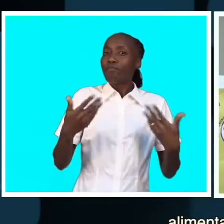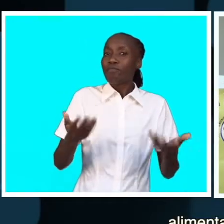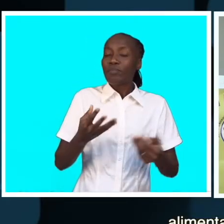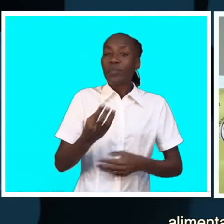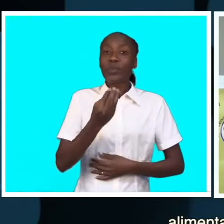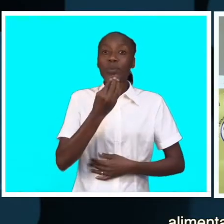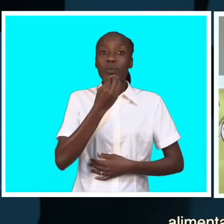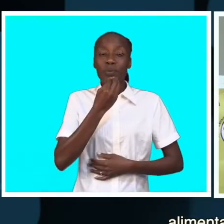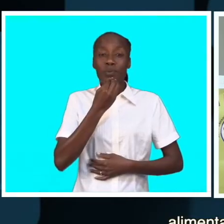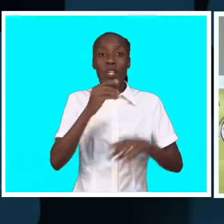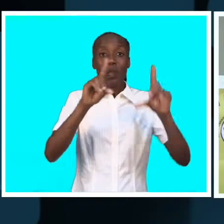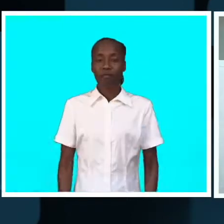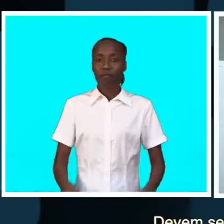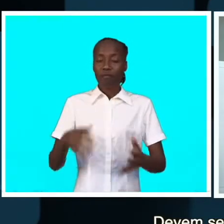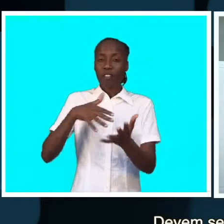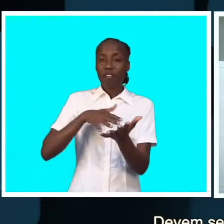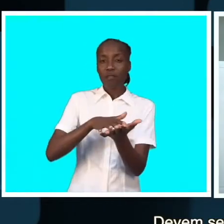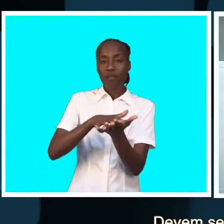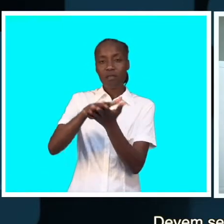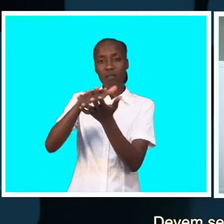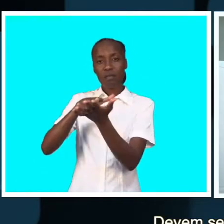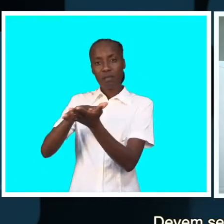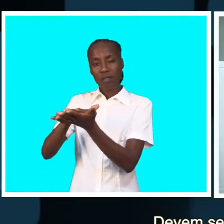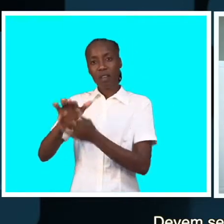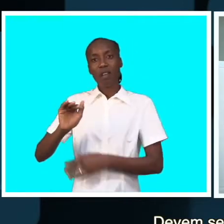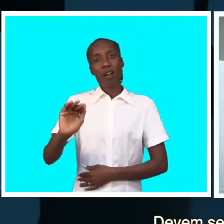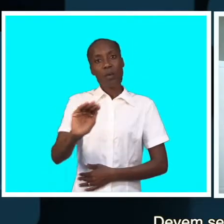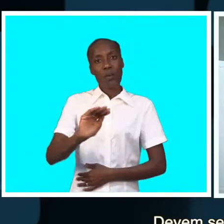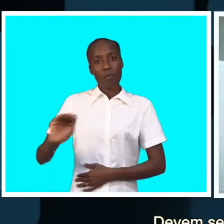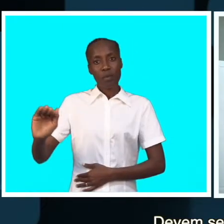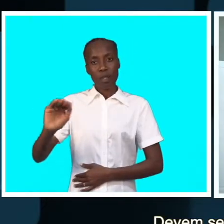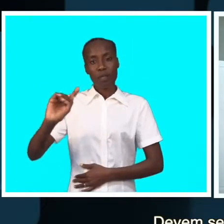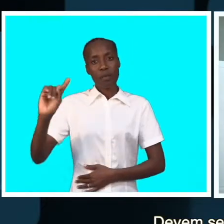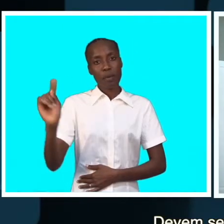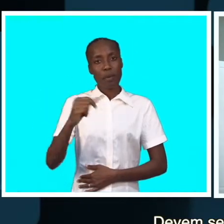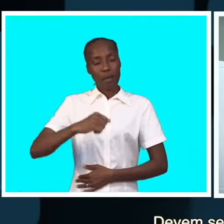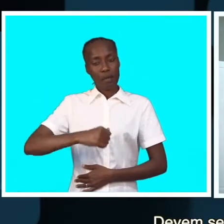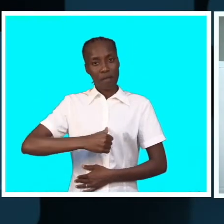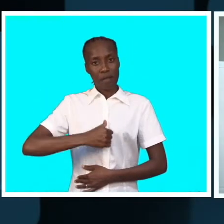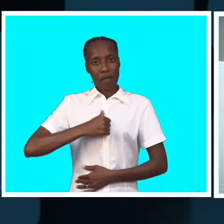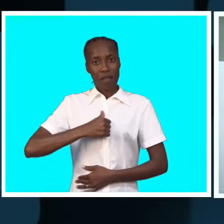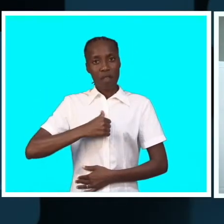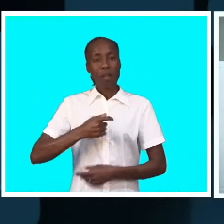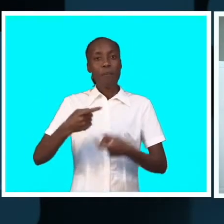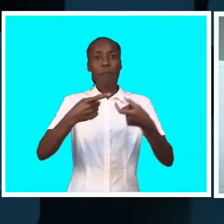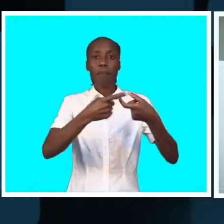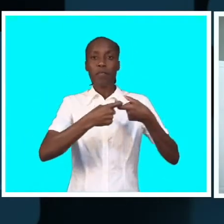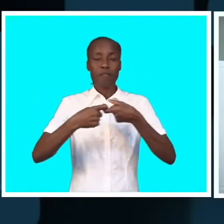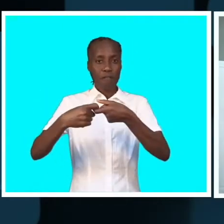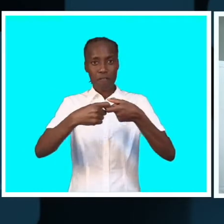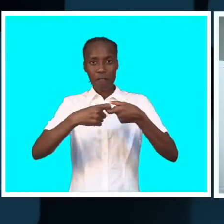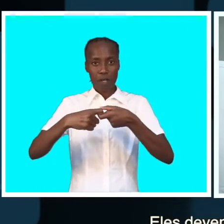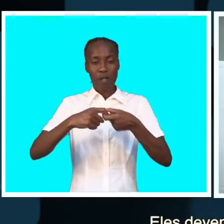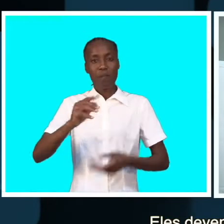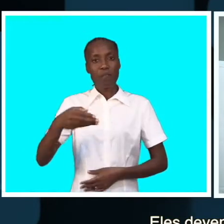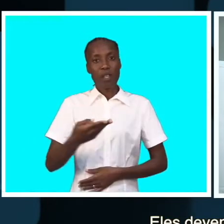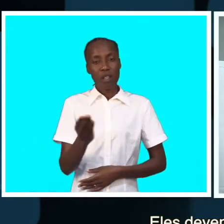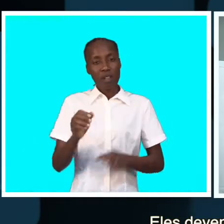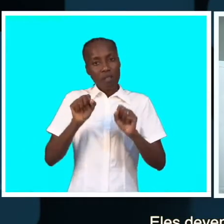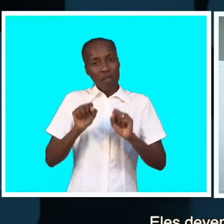alimentação no contexto do HIV. Sensibilizando as comunidades, primeiro eles, né, nas suas famílias, eles